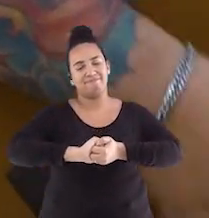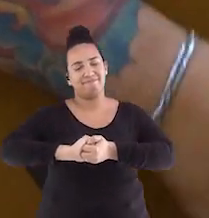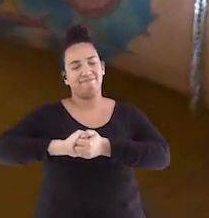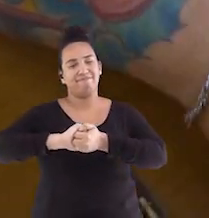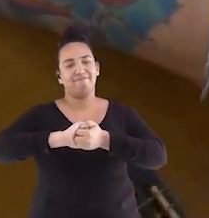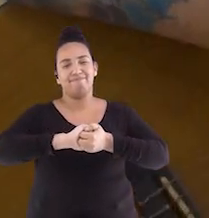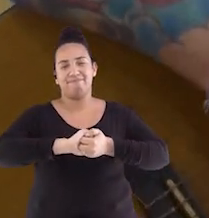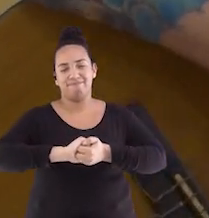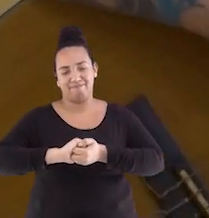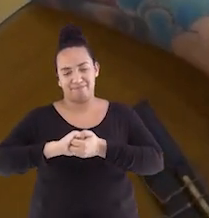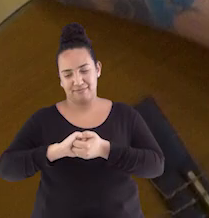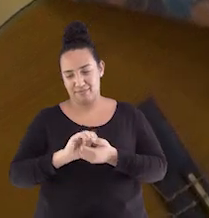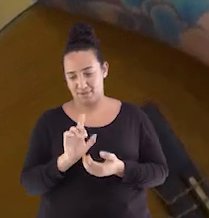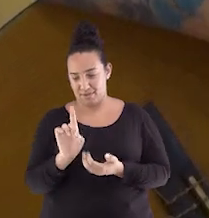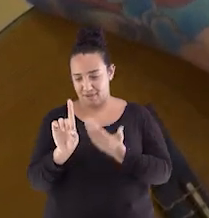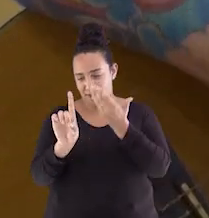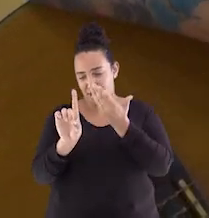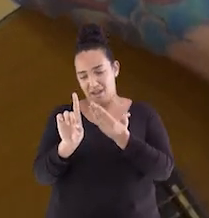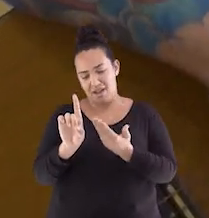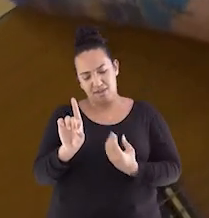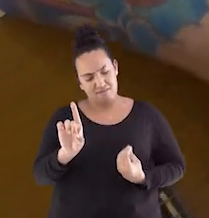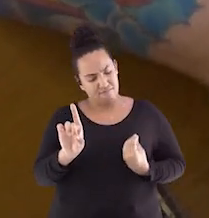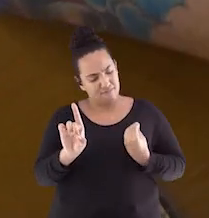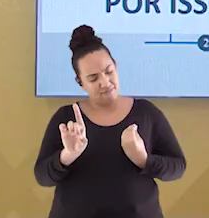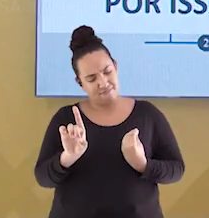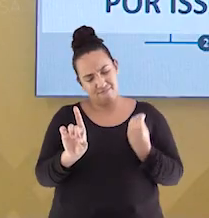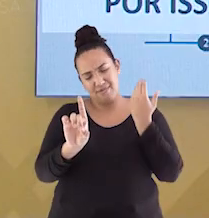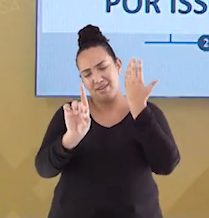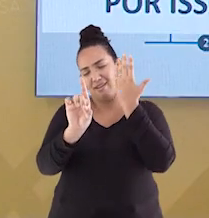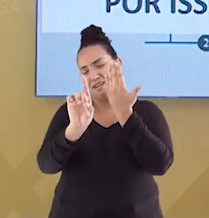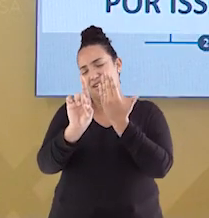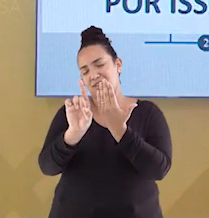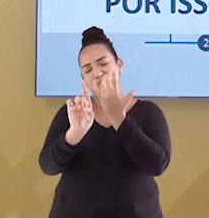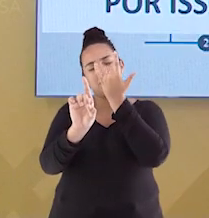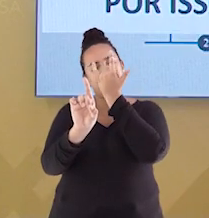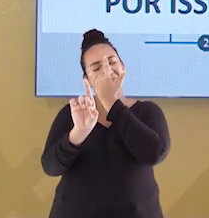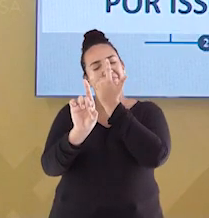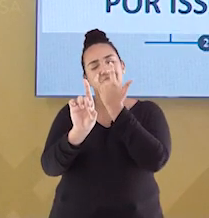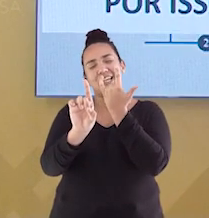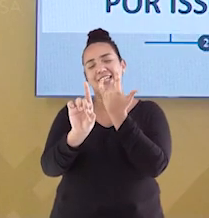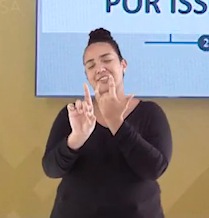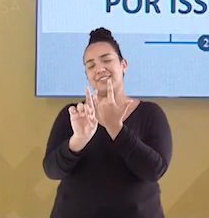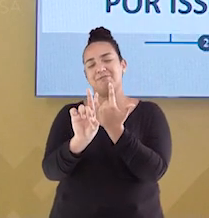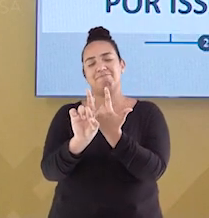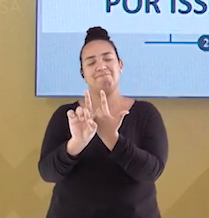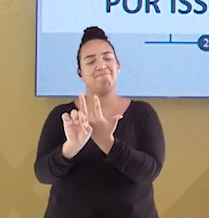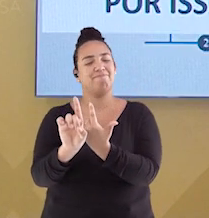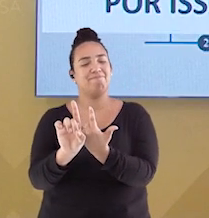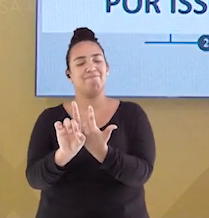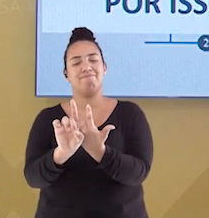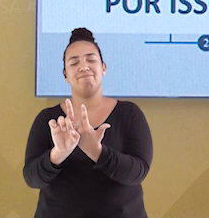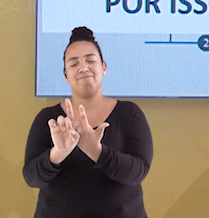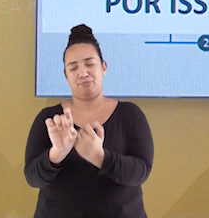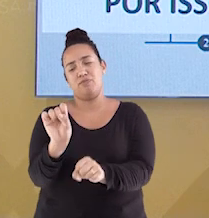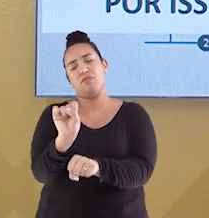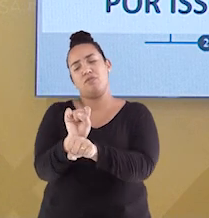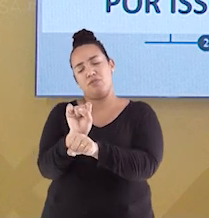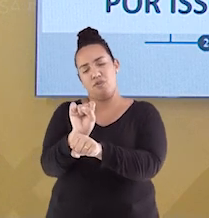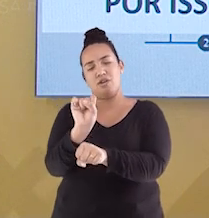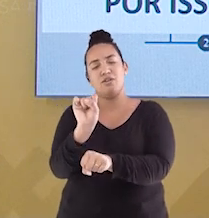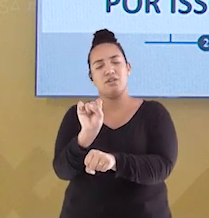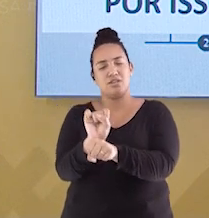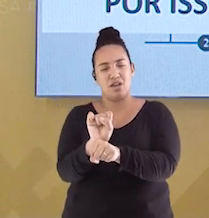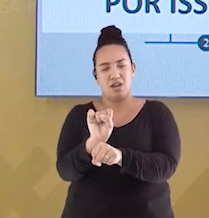Dou a vida por essa paixão. Te espero sim, não